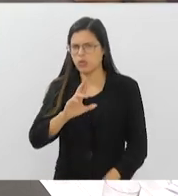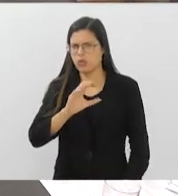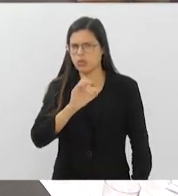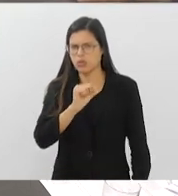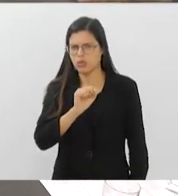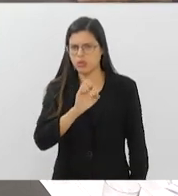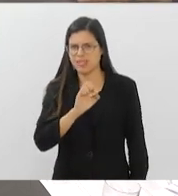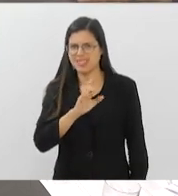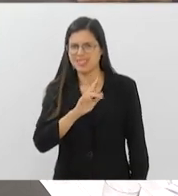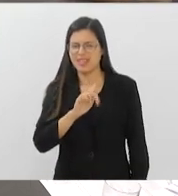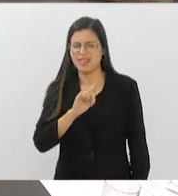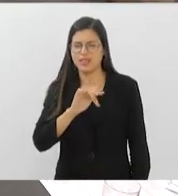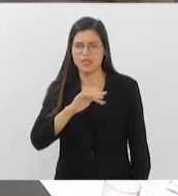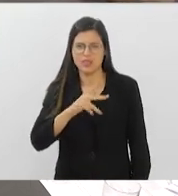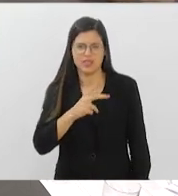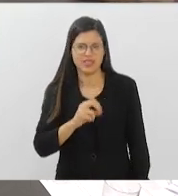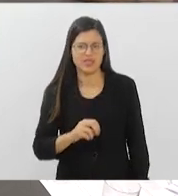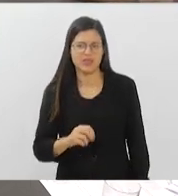Eu estou me antecipando.